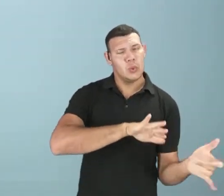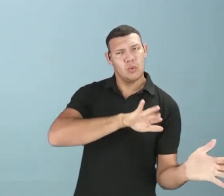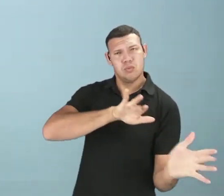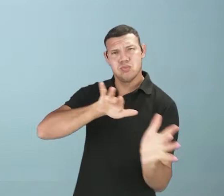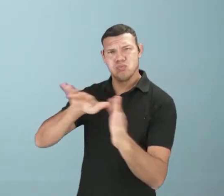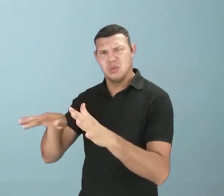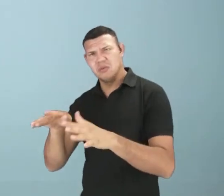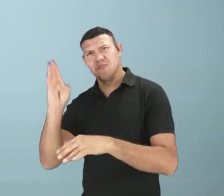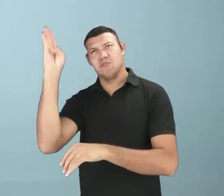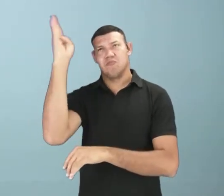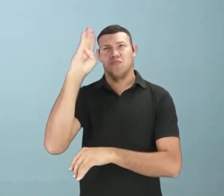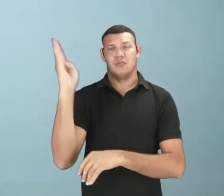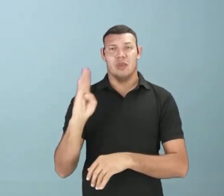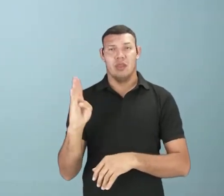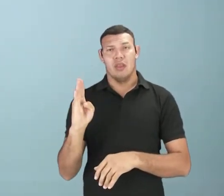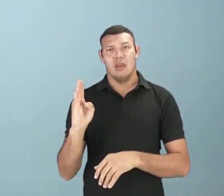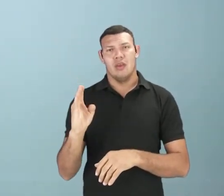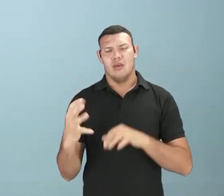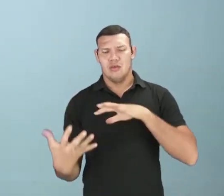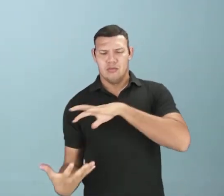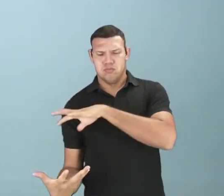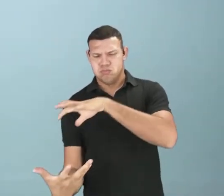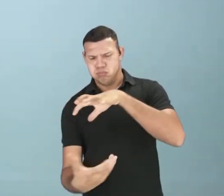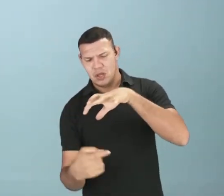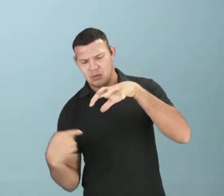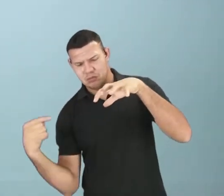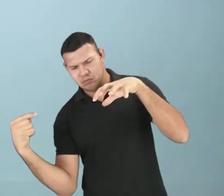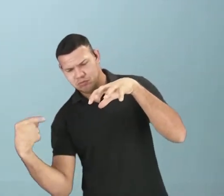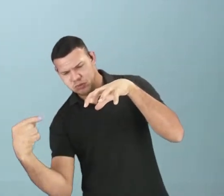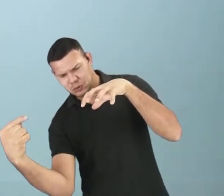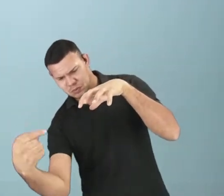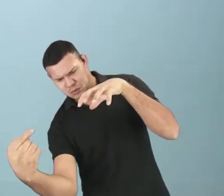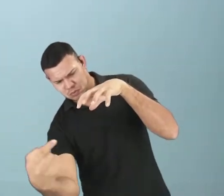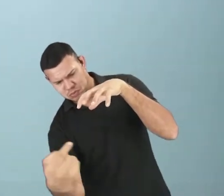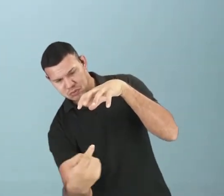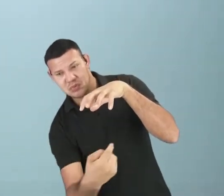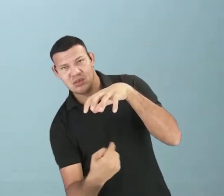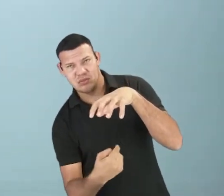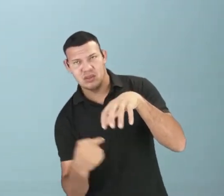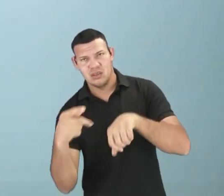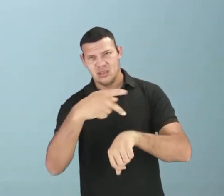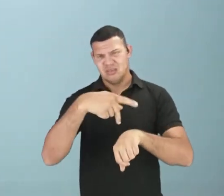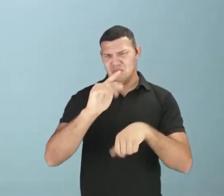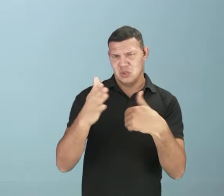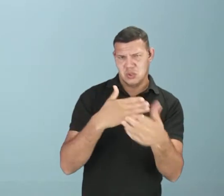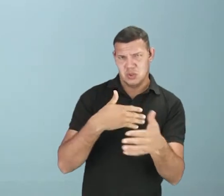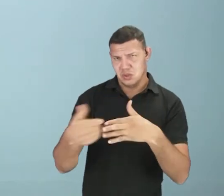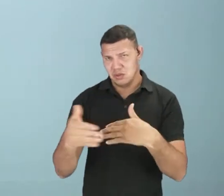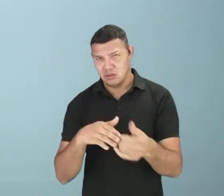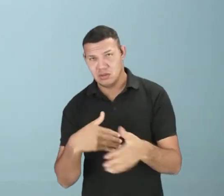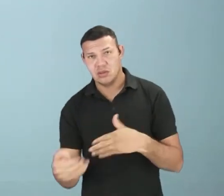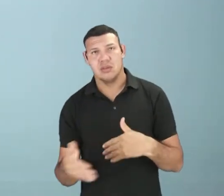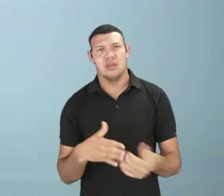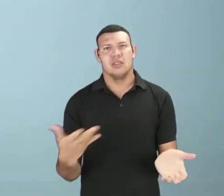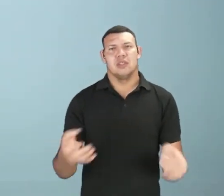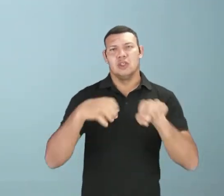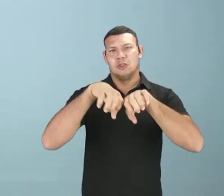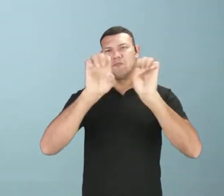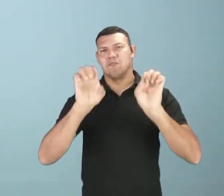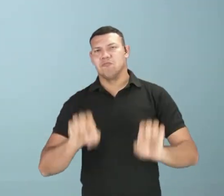ou em qualquer país desse planeta Terra, ocasiona vários problemas, seja ele de infraestrutura, seja ele